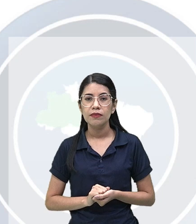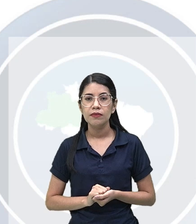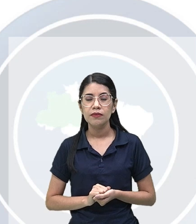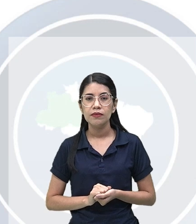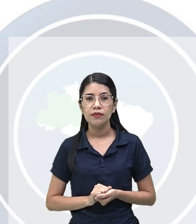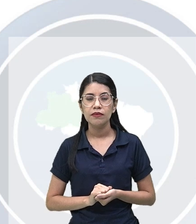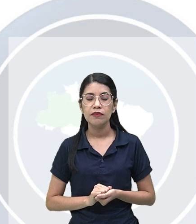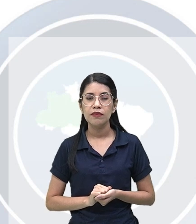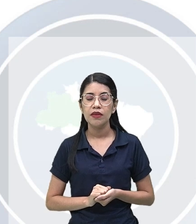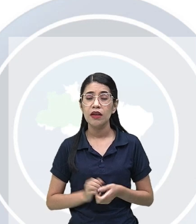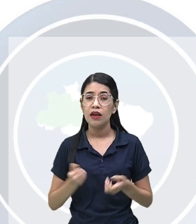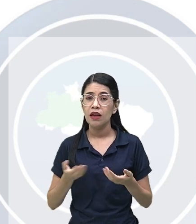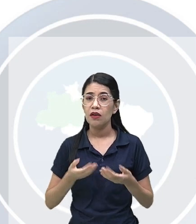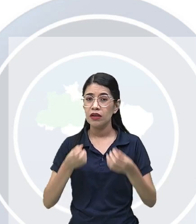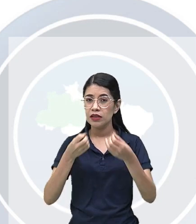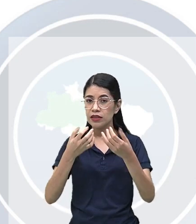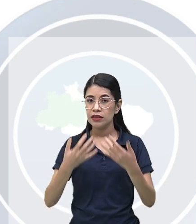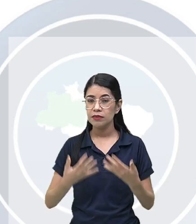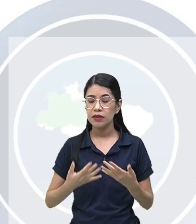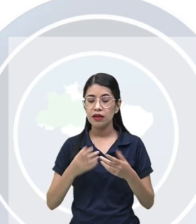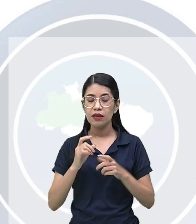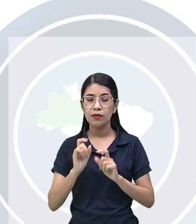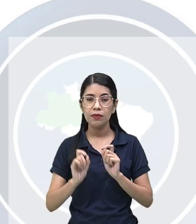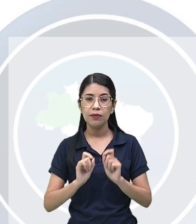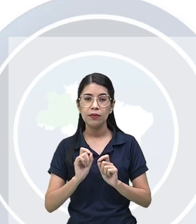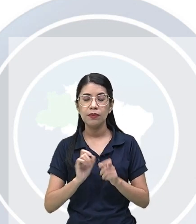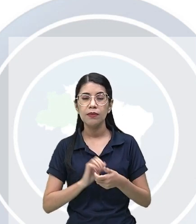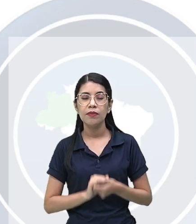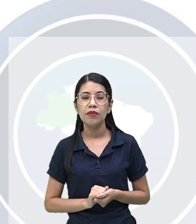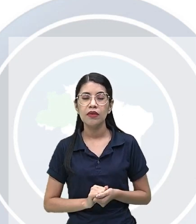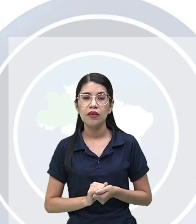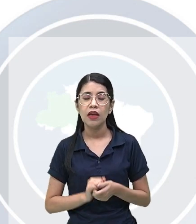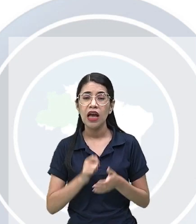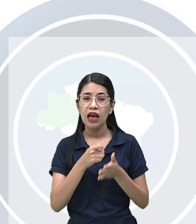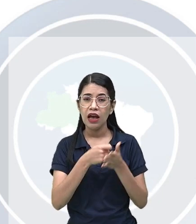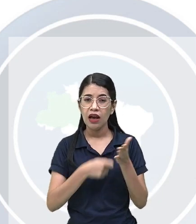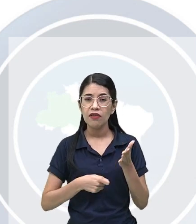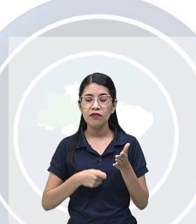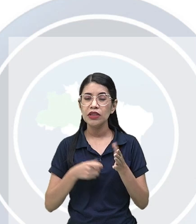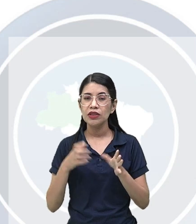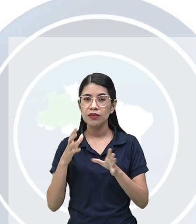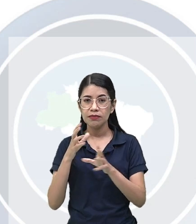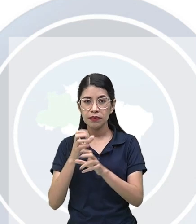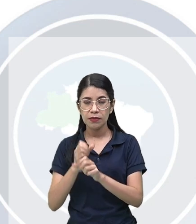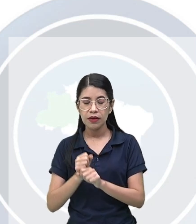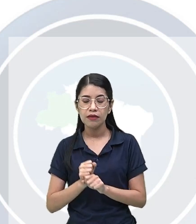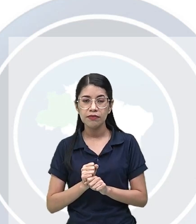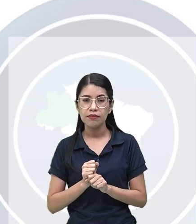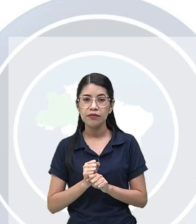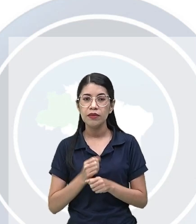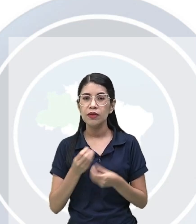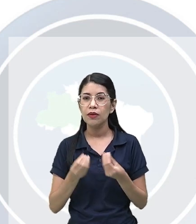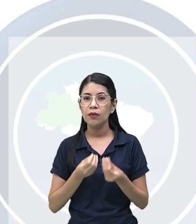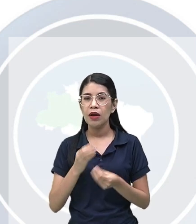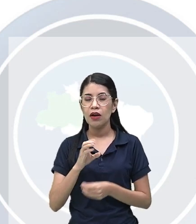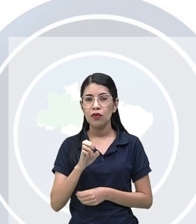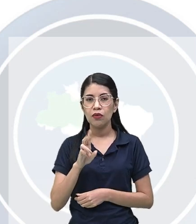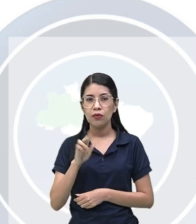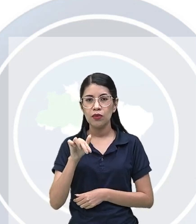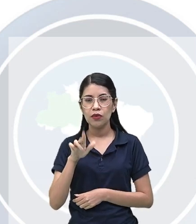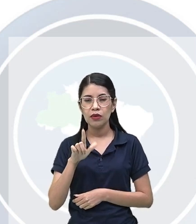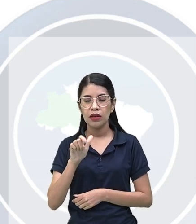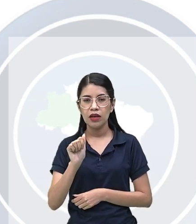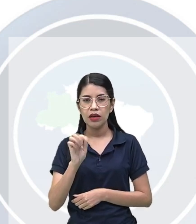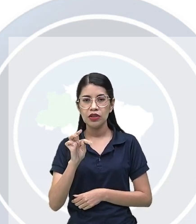Então, agora nós vamos abordar um pouco sobre a nossa ficha acumulativa. Certo. É isso? Vamos lá. Que é a nossa ficha